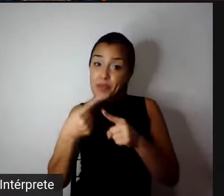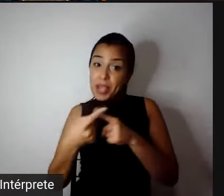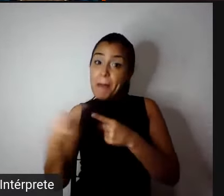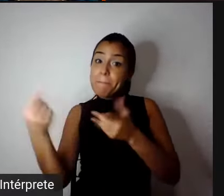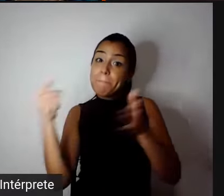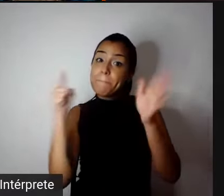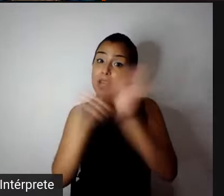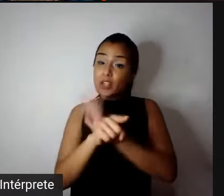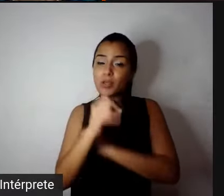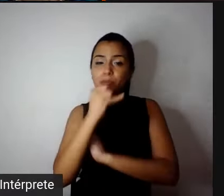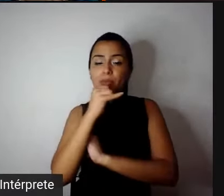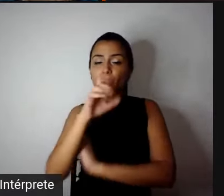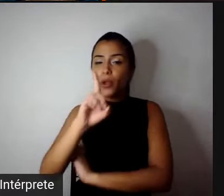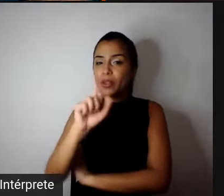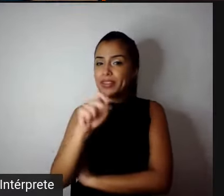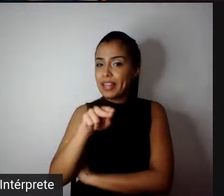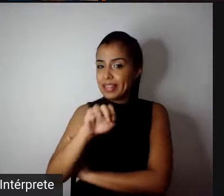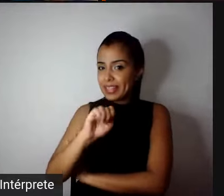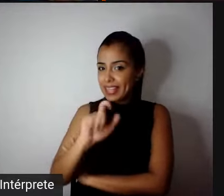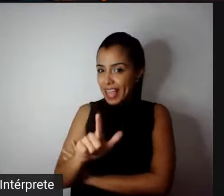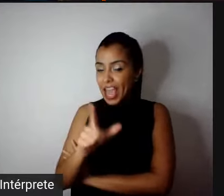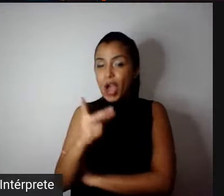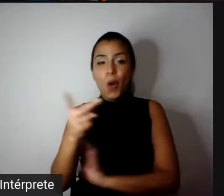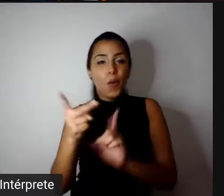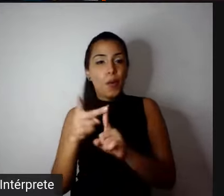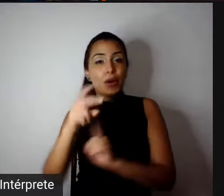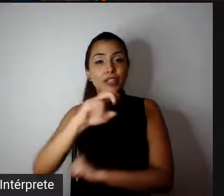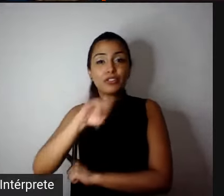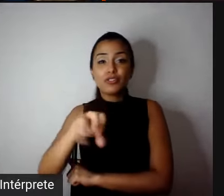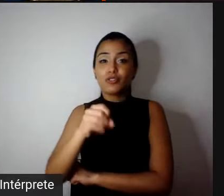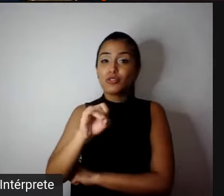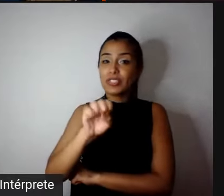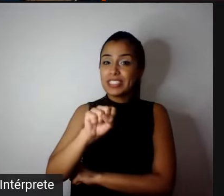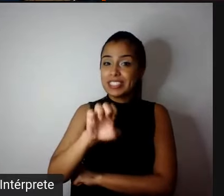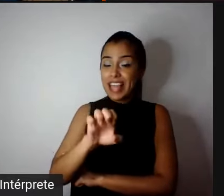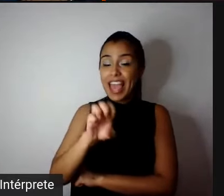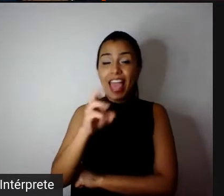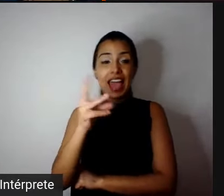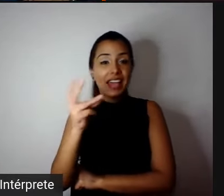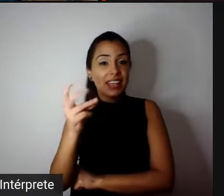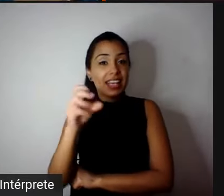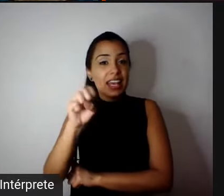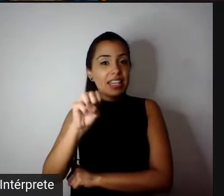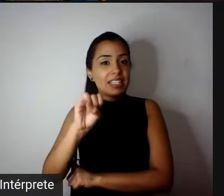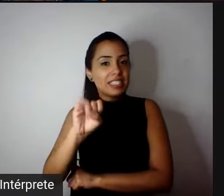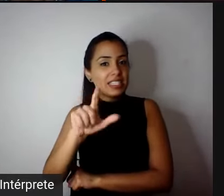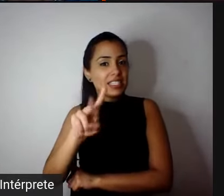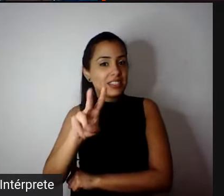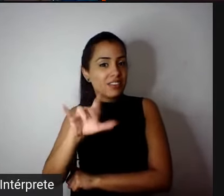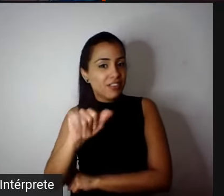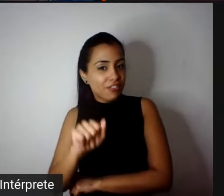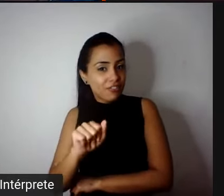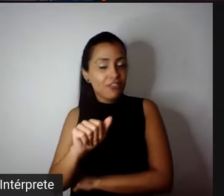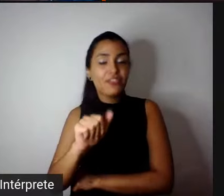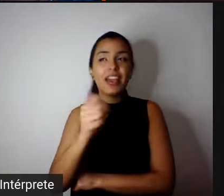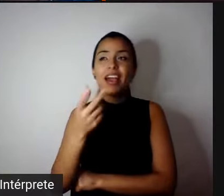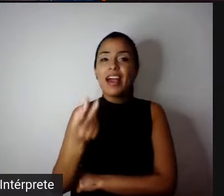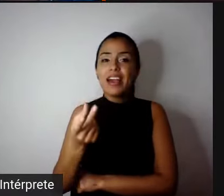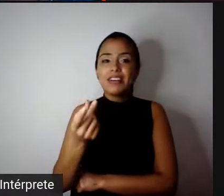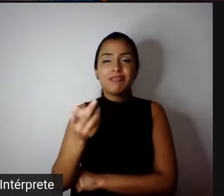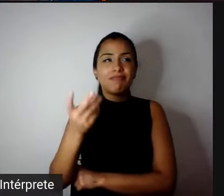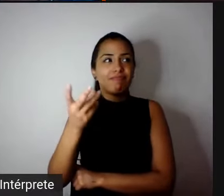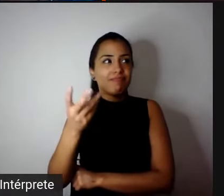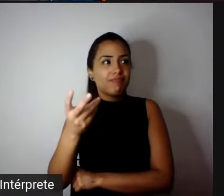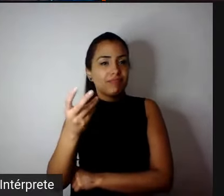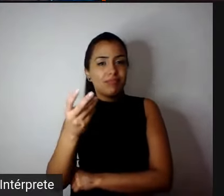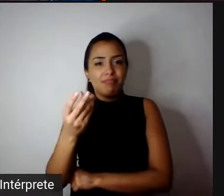o Daniel Caron, José Antônio, a Silvia Calbi Novaes, Joyce Cury, Rubens Fernandes Júnior, só os primeiros aqui da